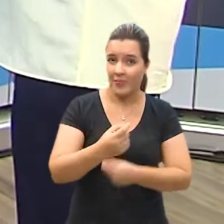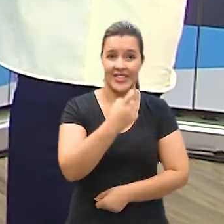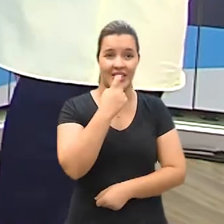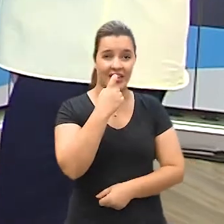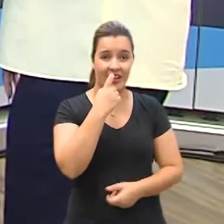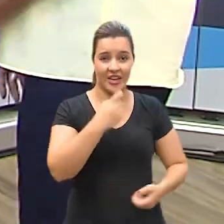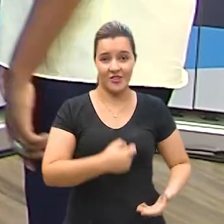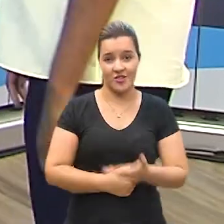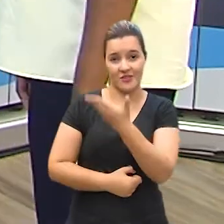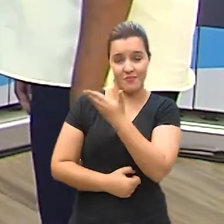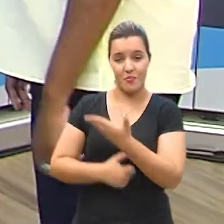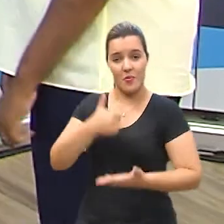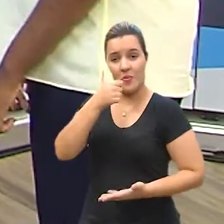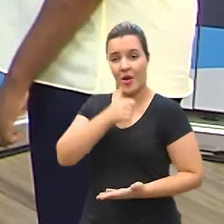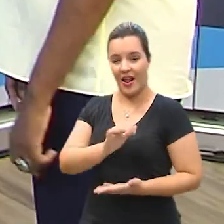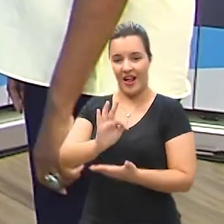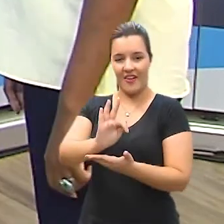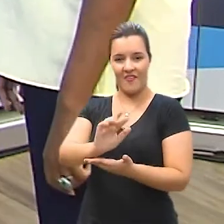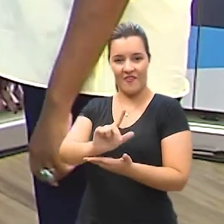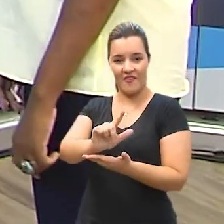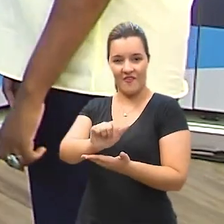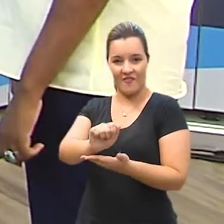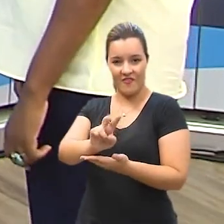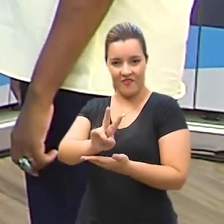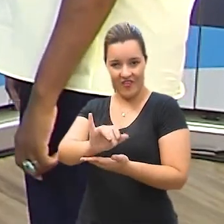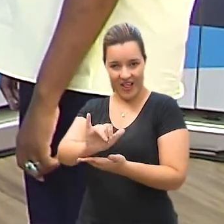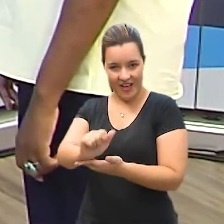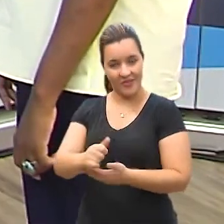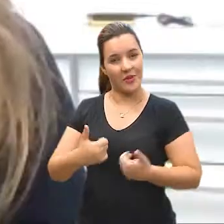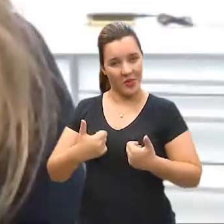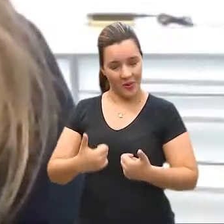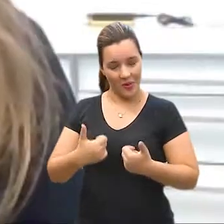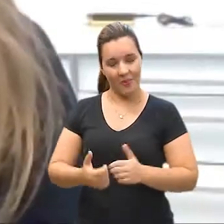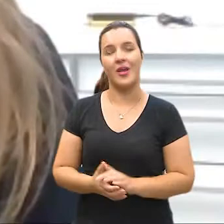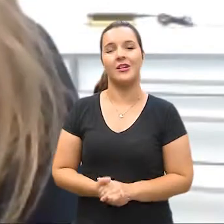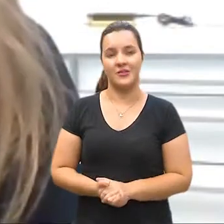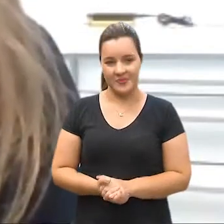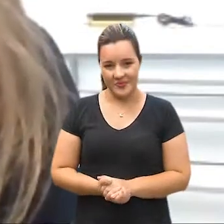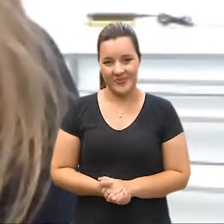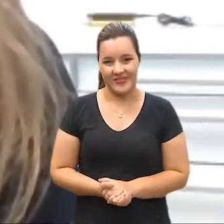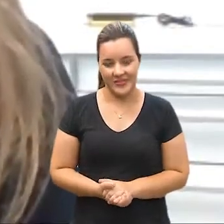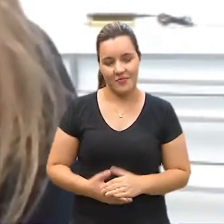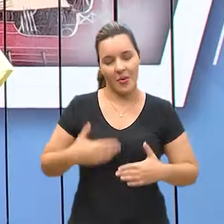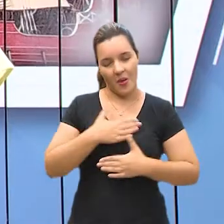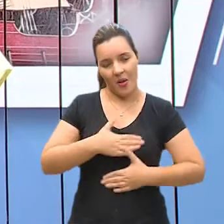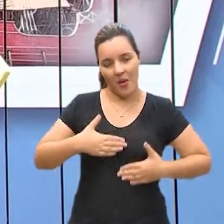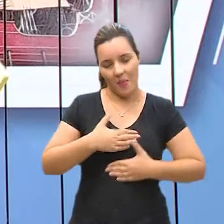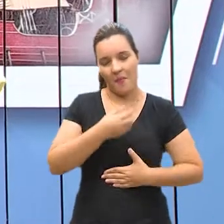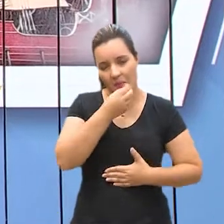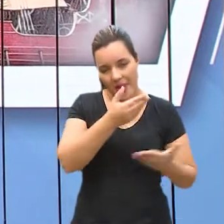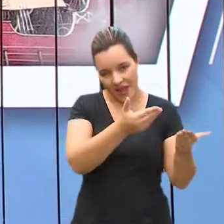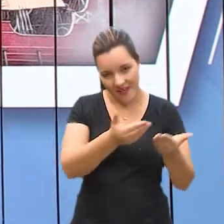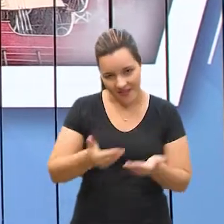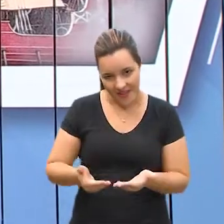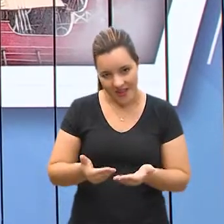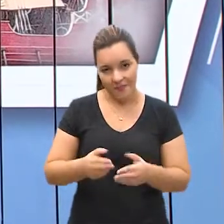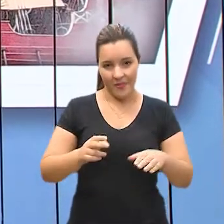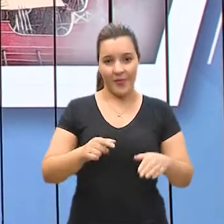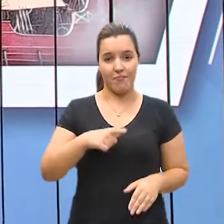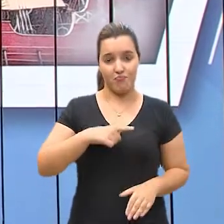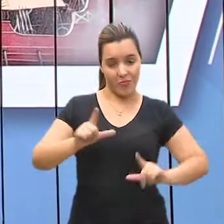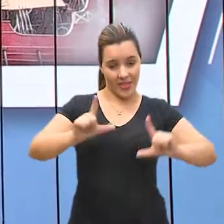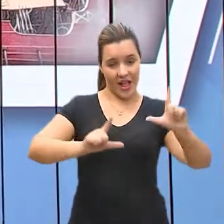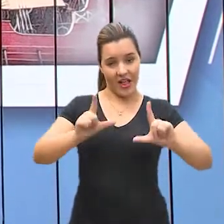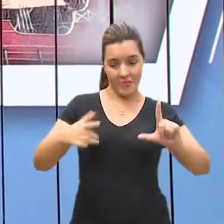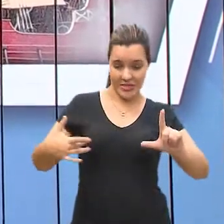está aqui comigo na tela. Tudo bem, doutora? Olá, tudo bem? Seja muito bem-vinda aqui no Saúde é Vida.